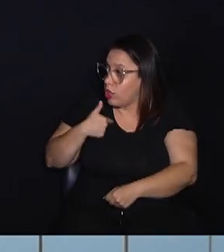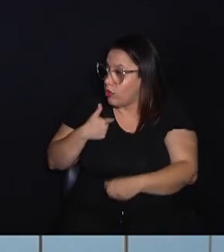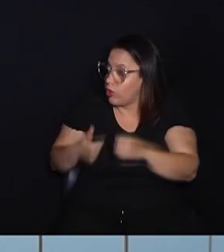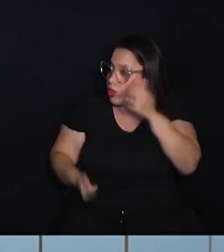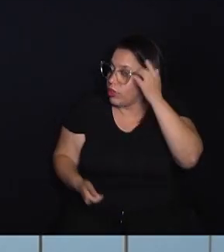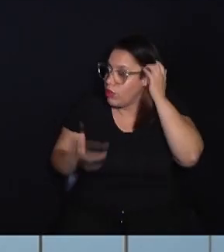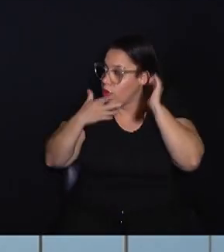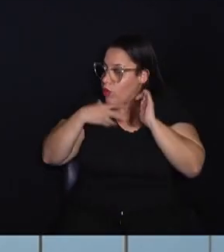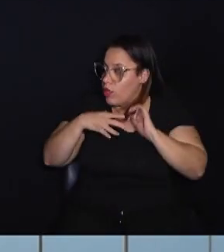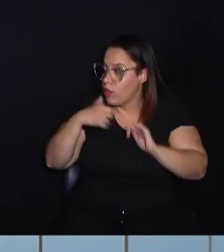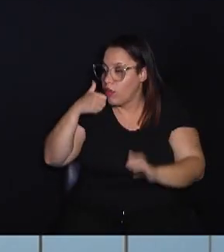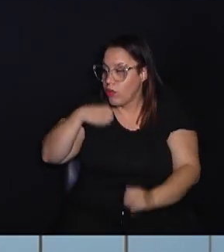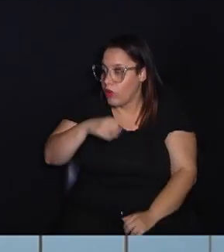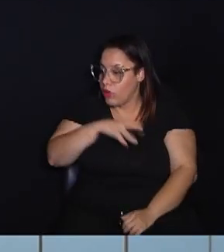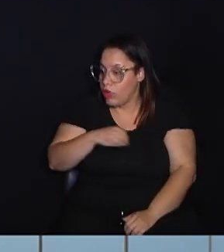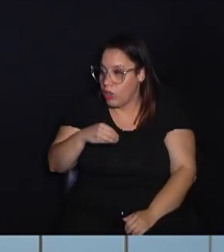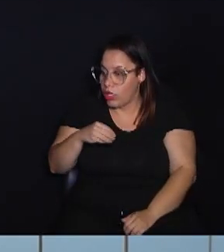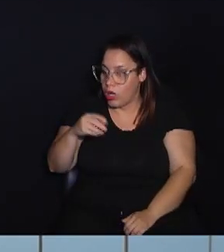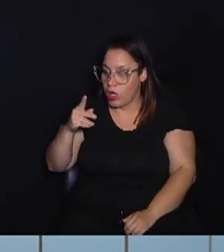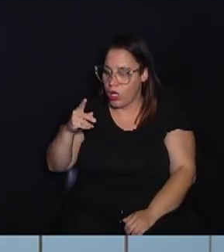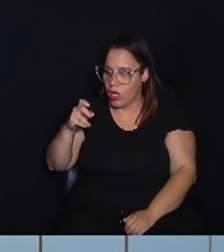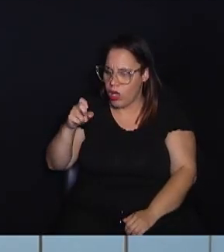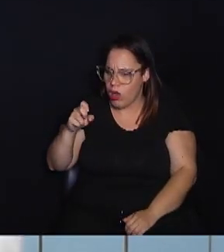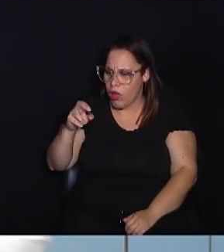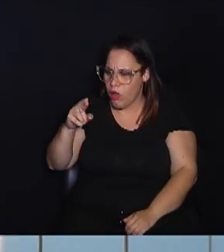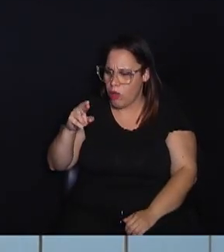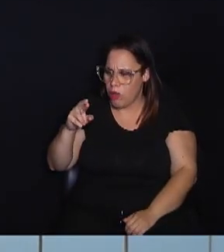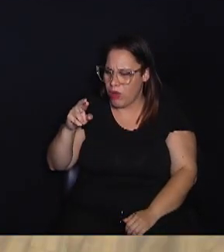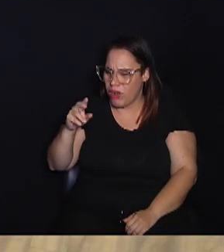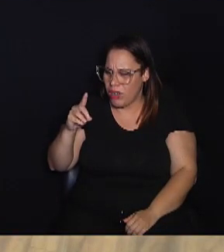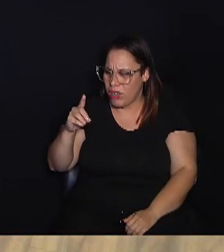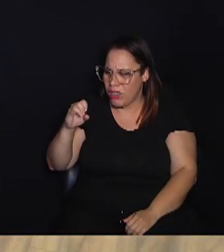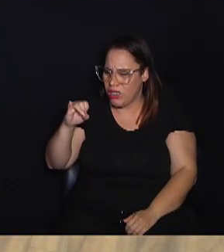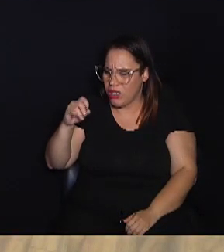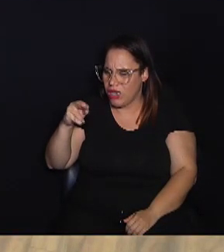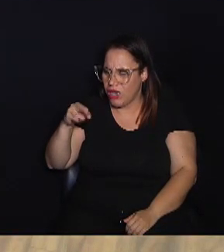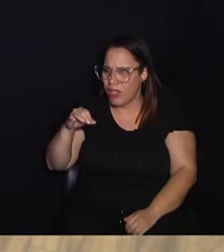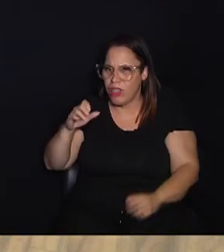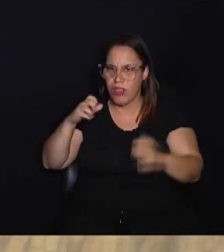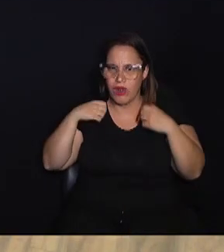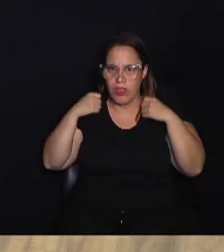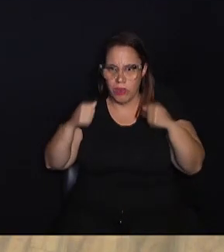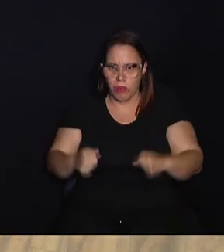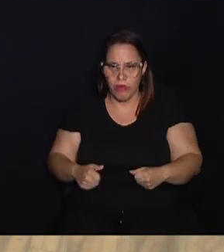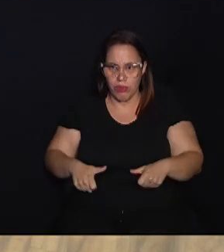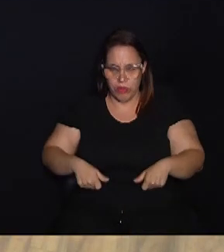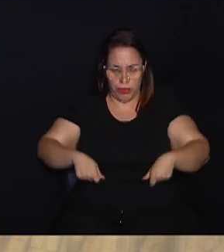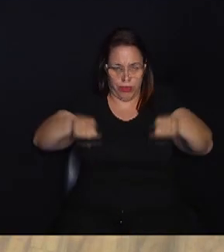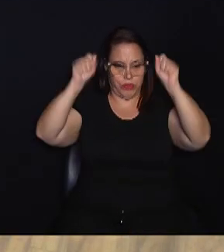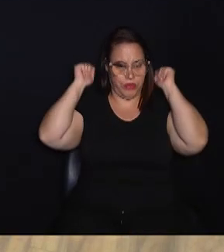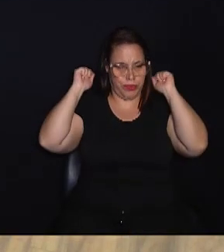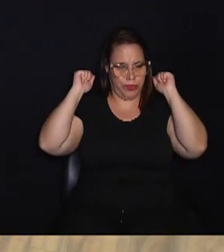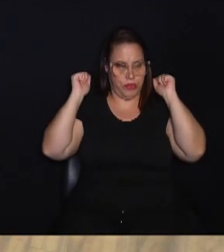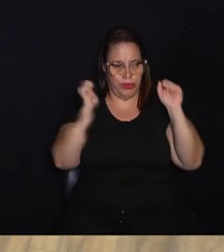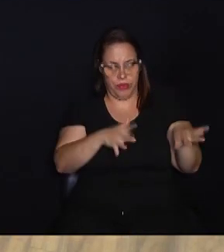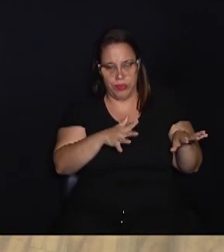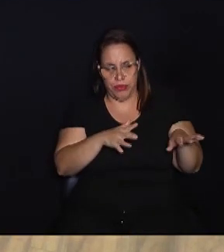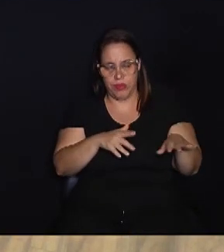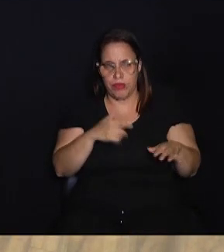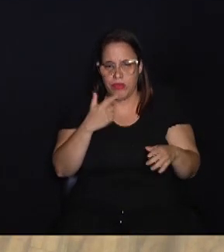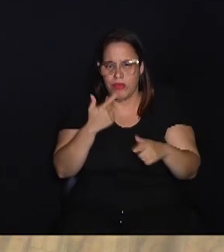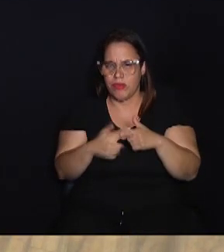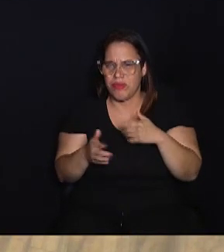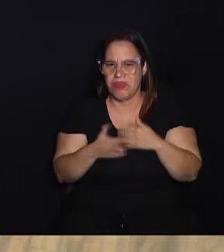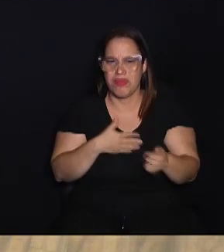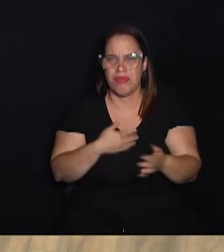Minha mãe, eu falava que ela era perdigueiro, né? Você chegava em casa, ela cheirava a camisa, cabelo, né? E eu